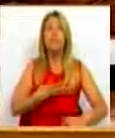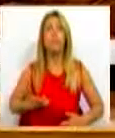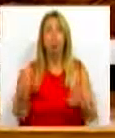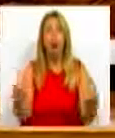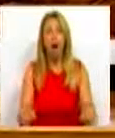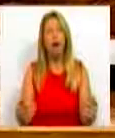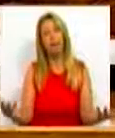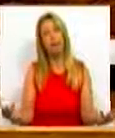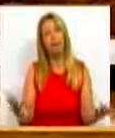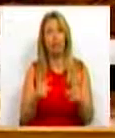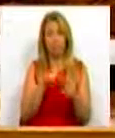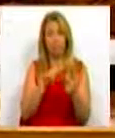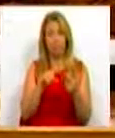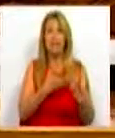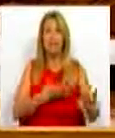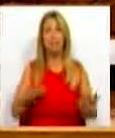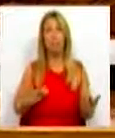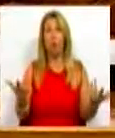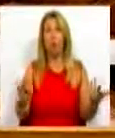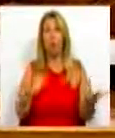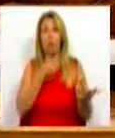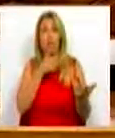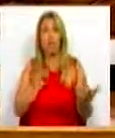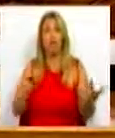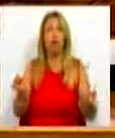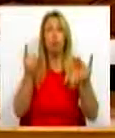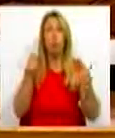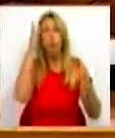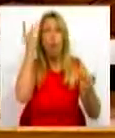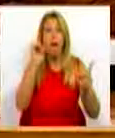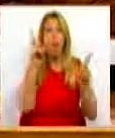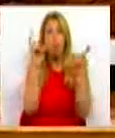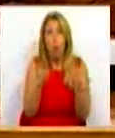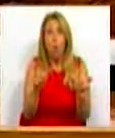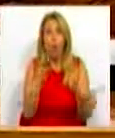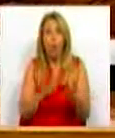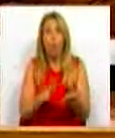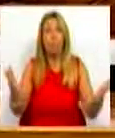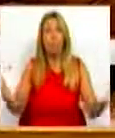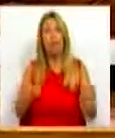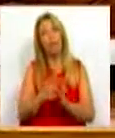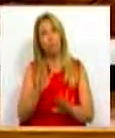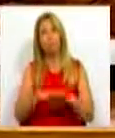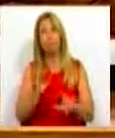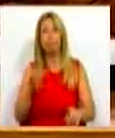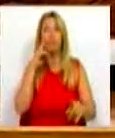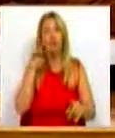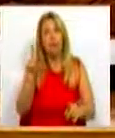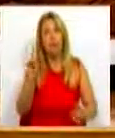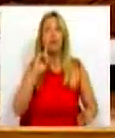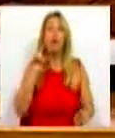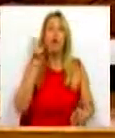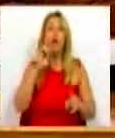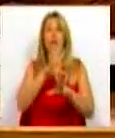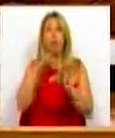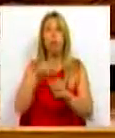involuntário, não são de fácil prova nem de fácil controlo. Está, além disso, associado à prestação o dever de procura ativa de emprego, que